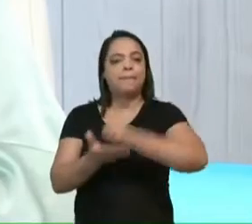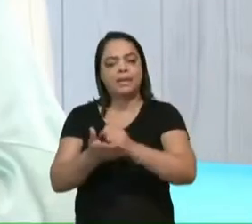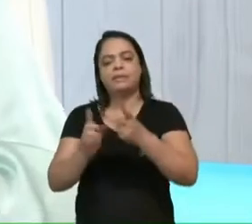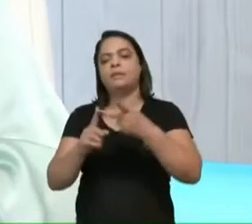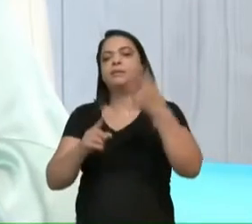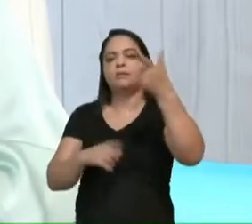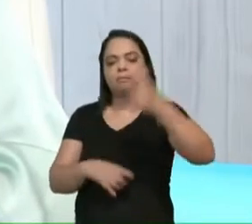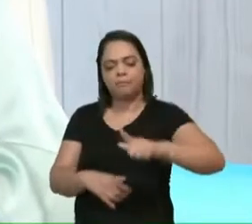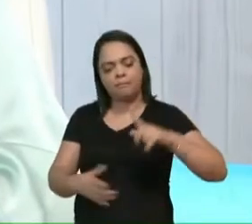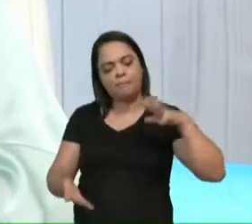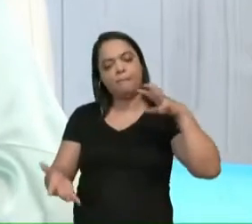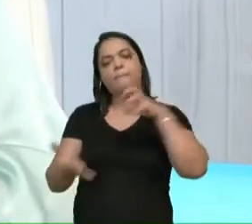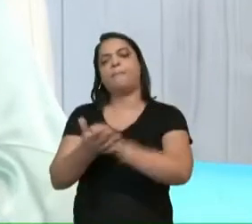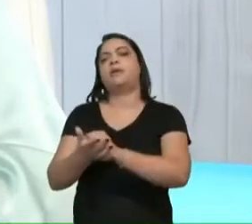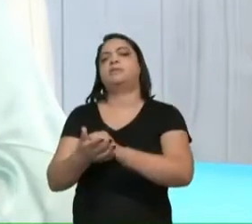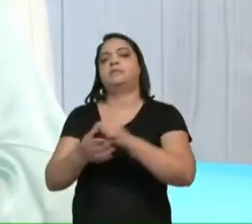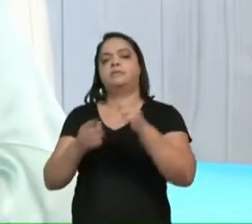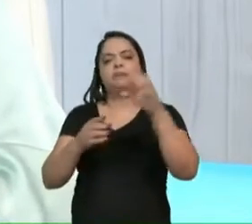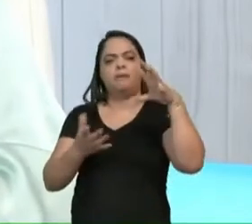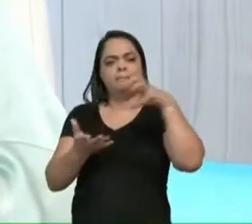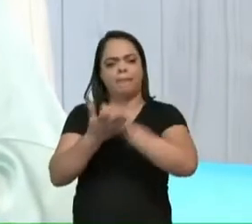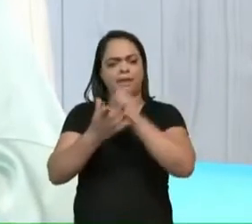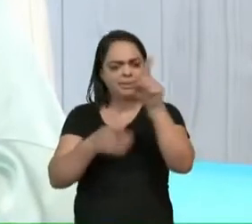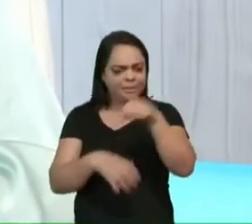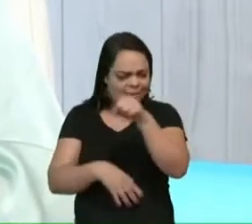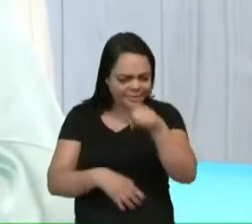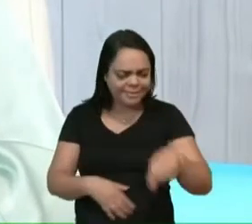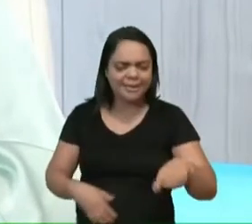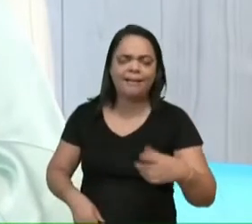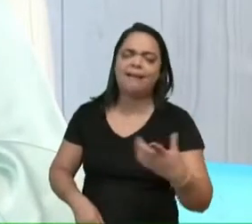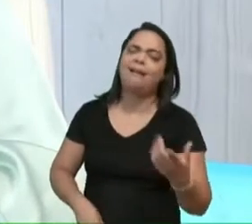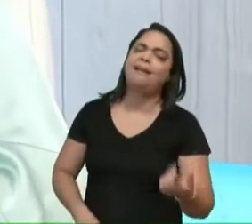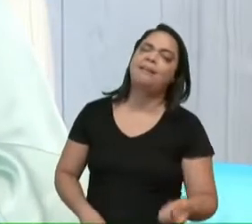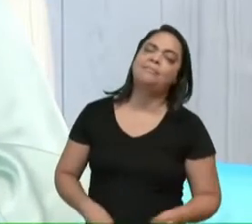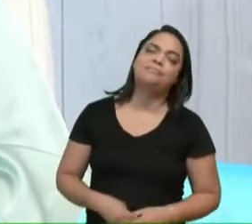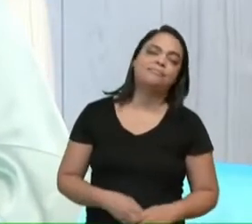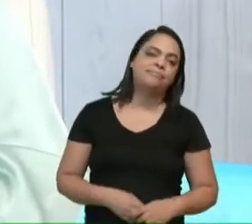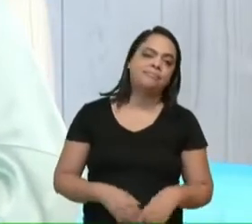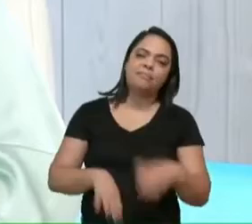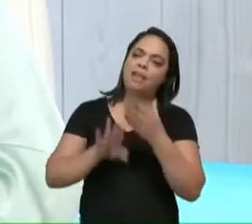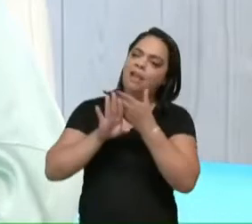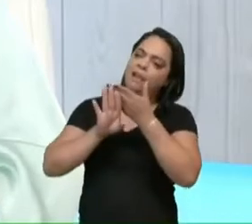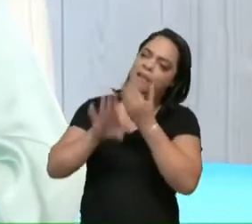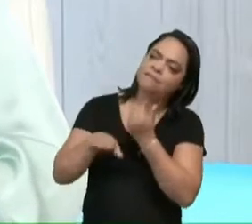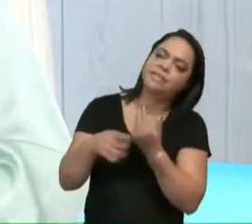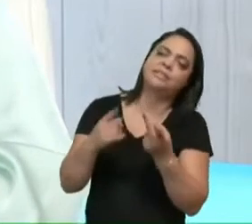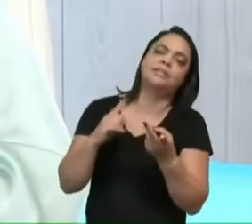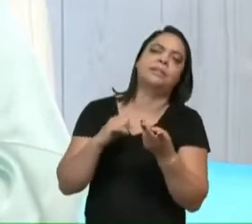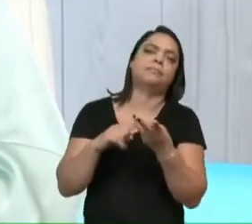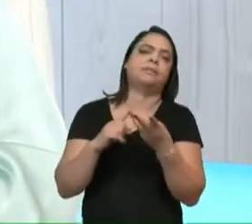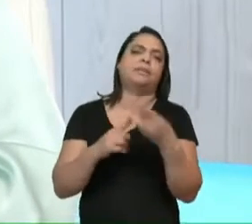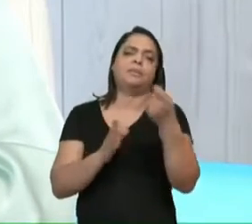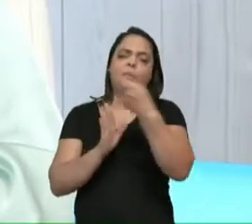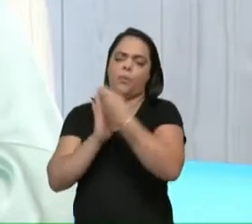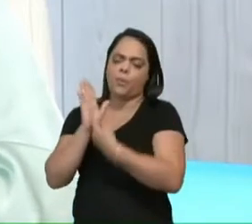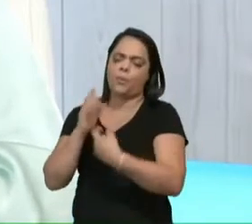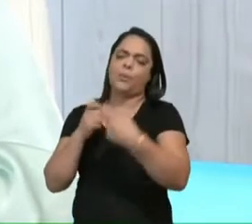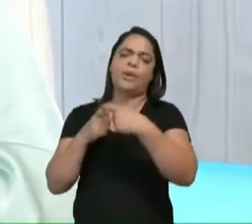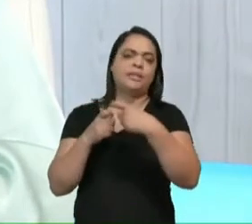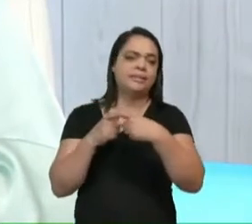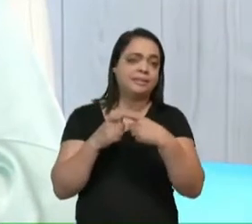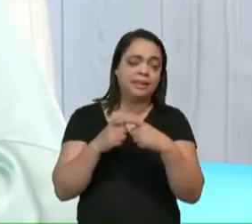rematrícula cancelamento de matrícula né Eh afastamento atestados